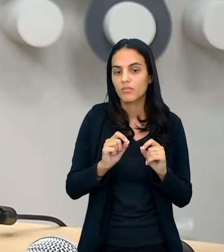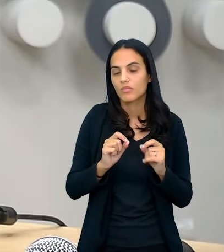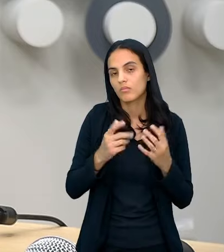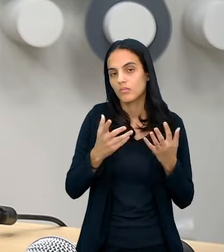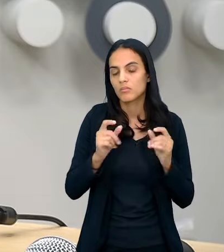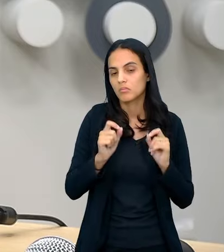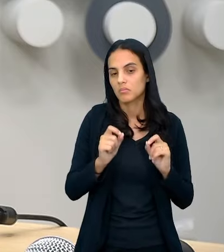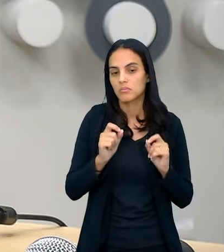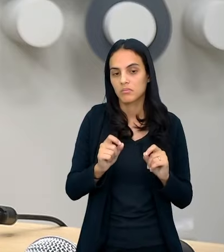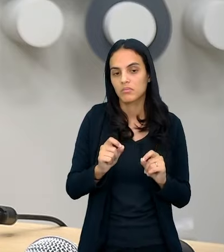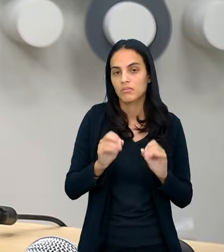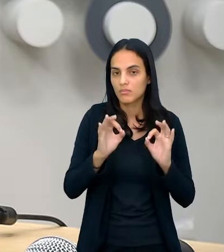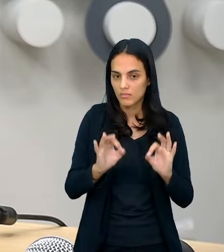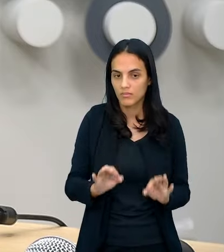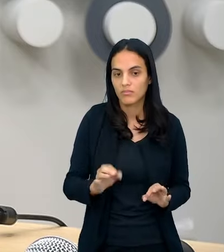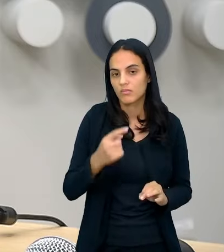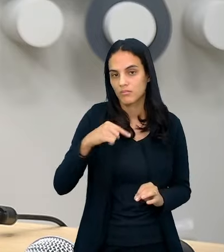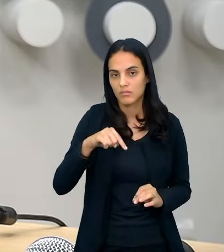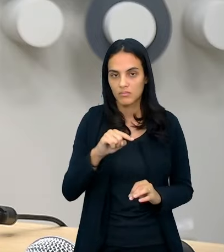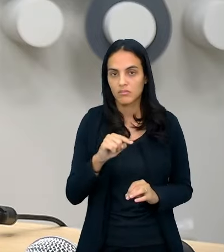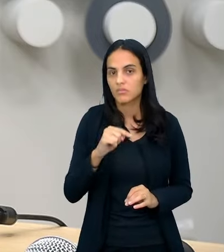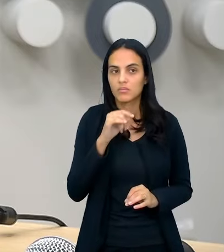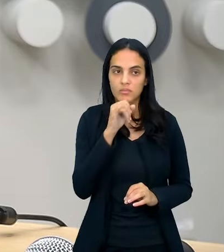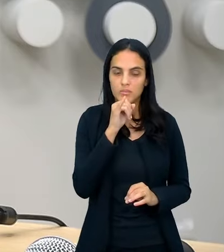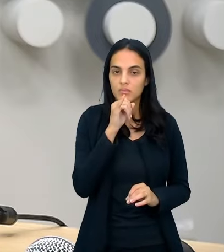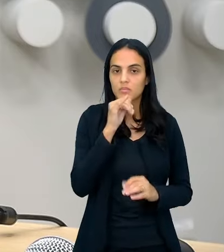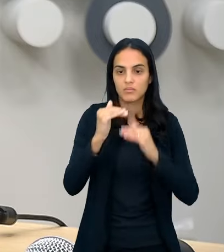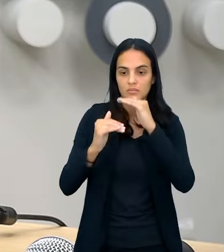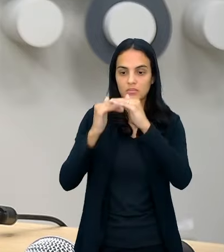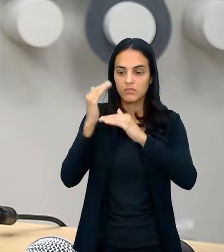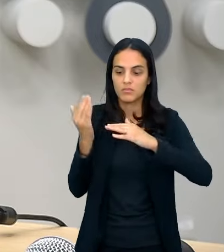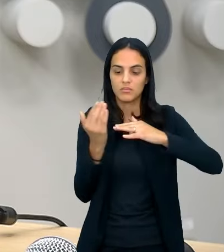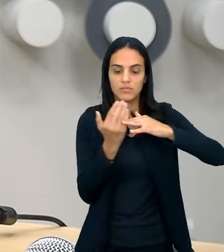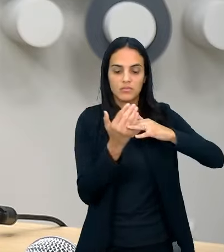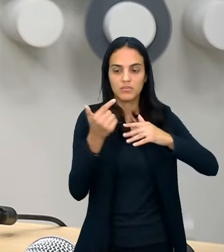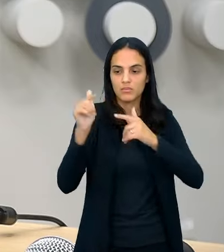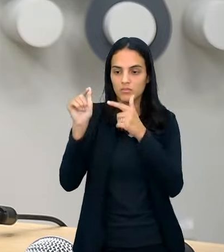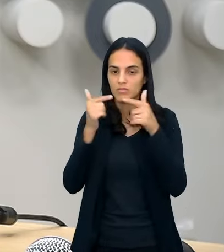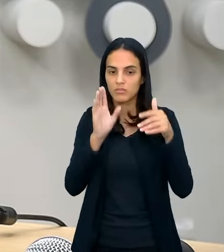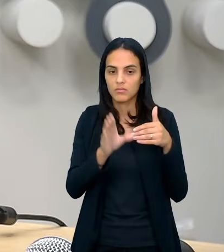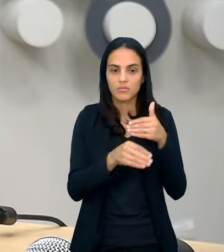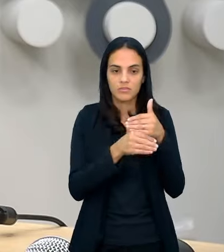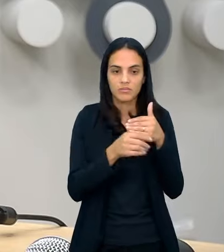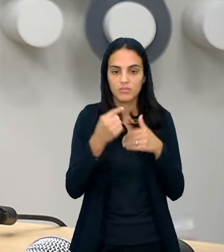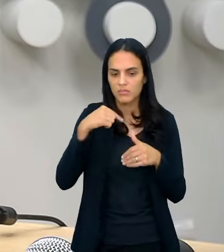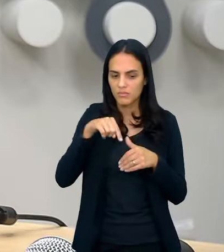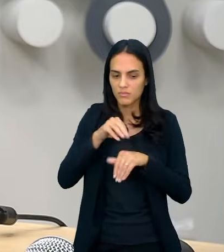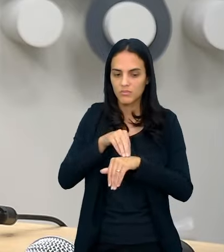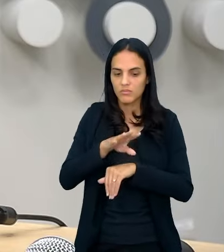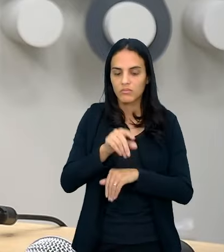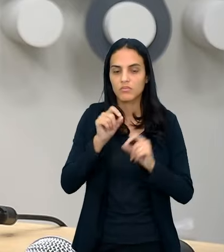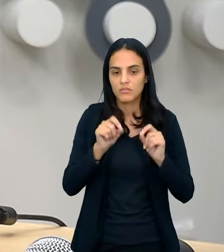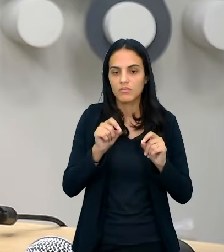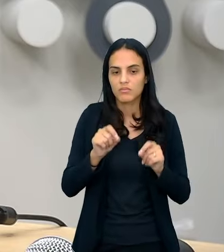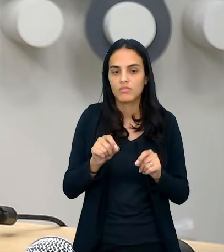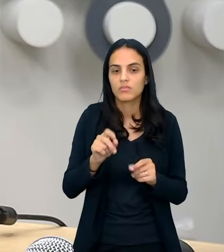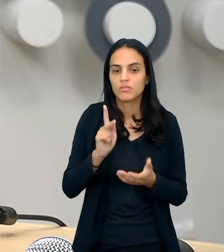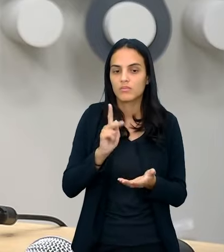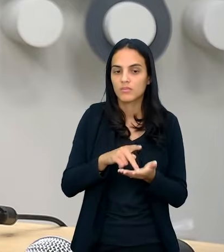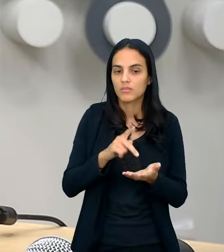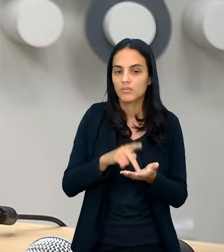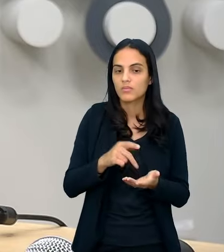seja hermético, né, que a gente não possa de repente desenvolver integrações com outros componentes. O que a gente sugere, na verdade, é que